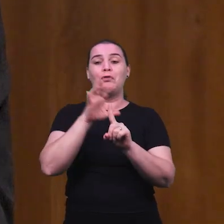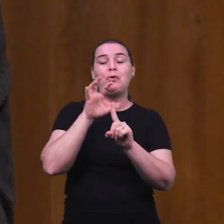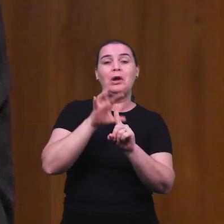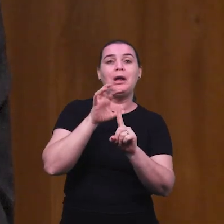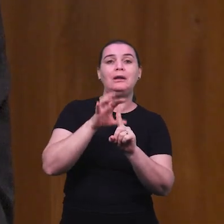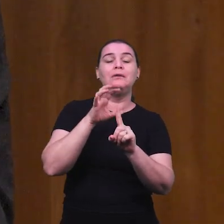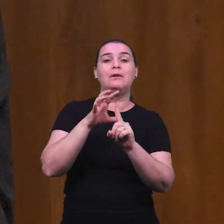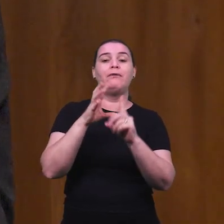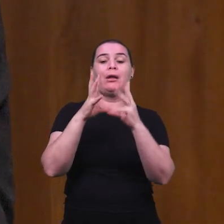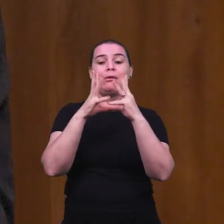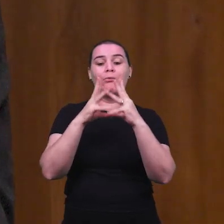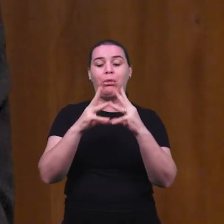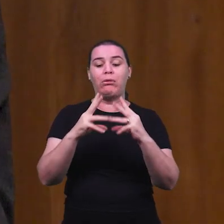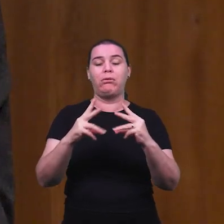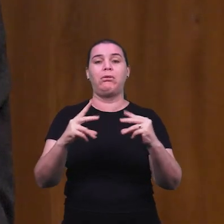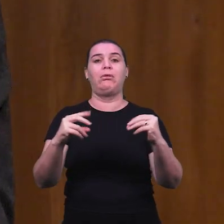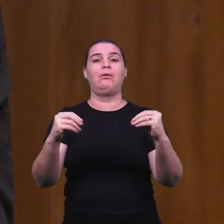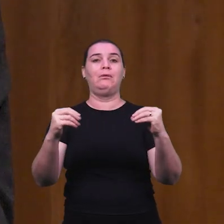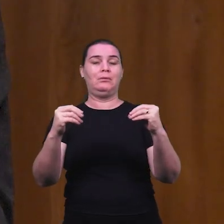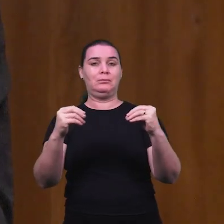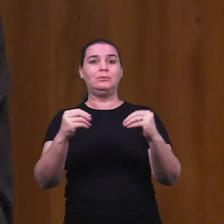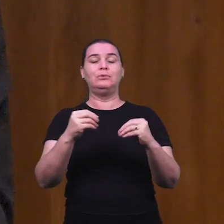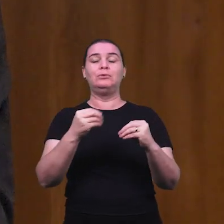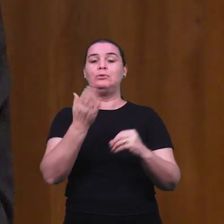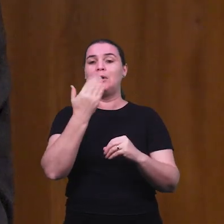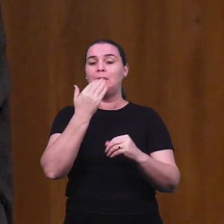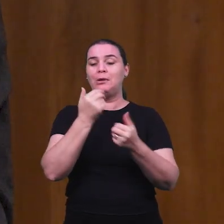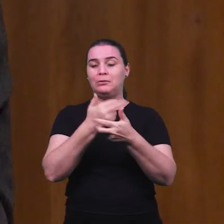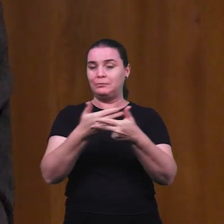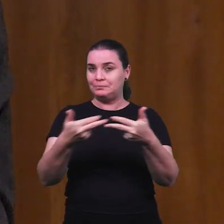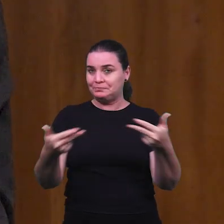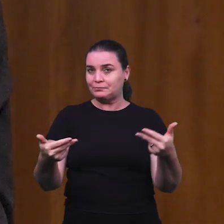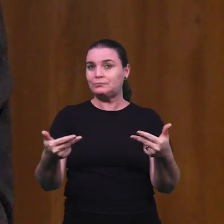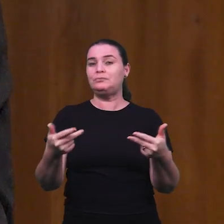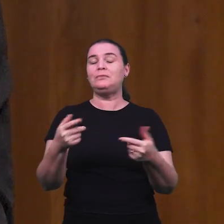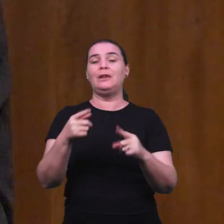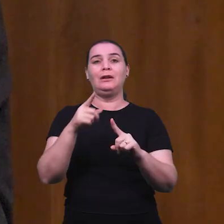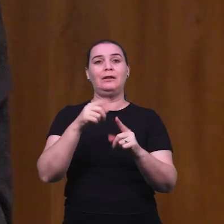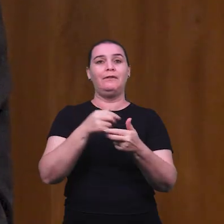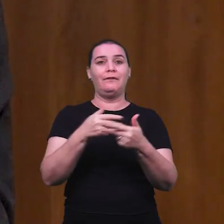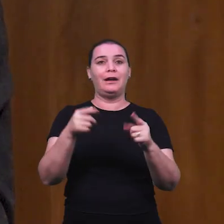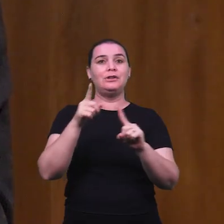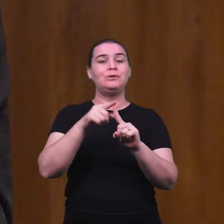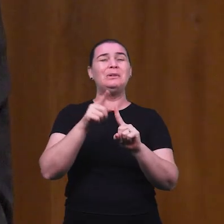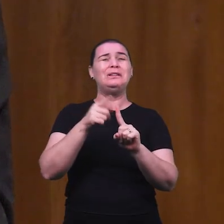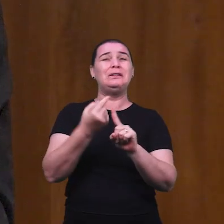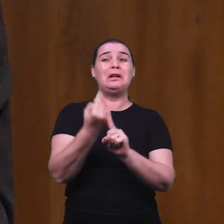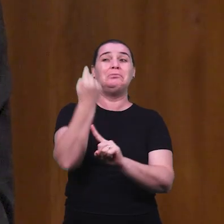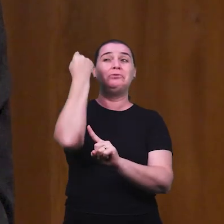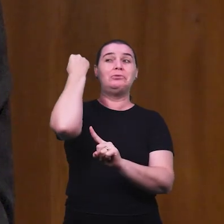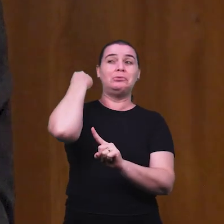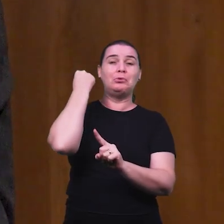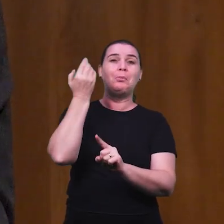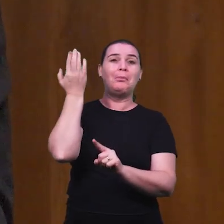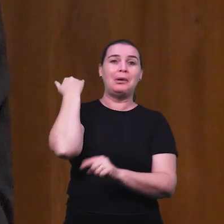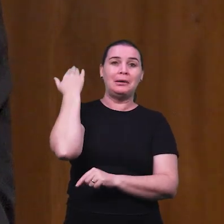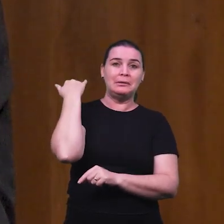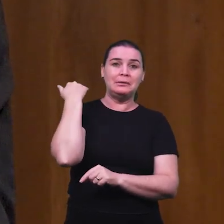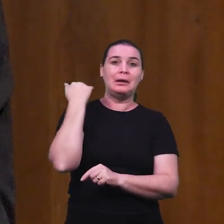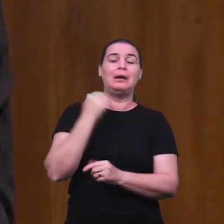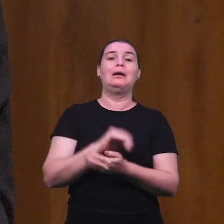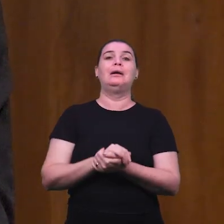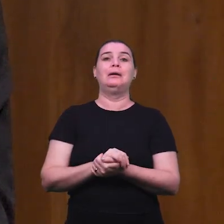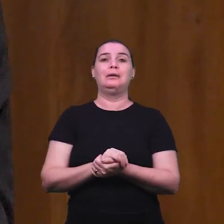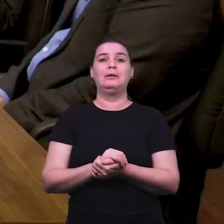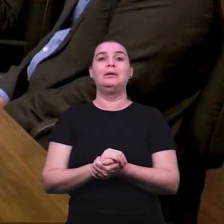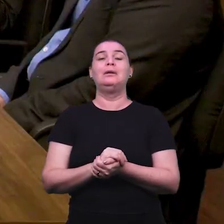e vão acabar estragando aqueles alimentos. Então, hoje você tem vários tipos, né? E desde a antiguidade, acho que desde